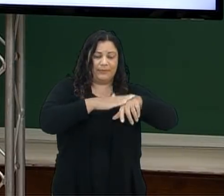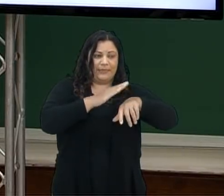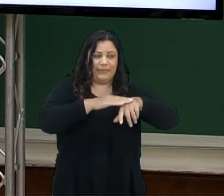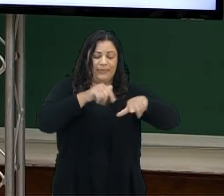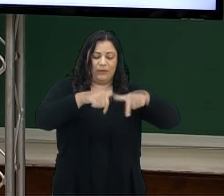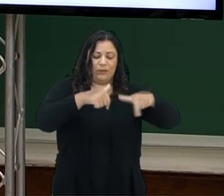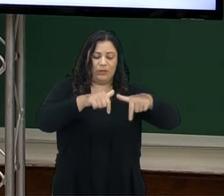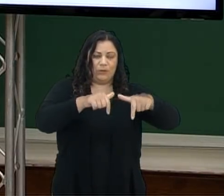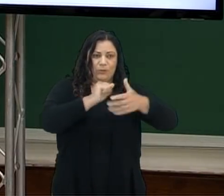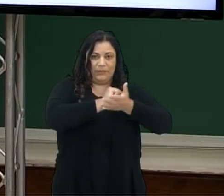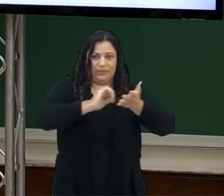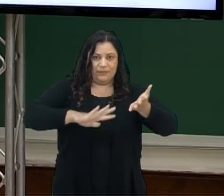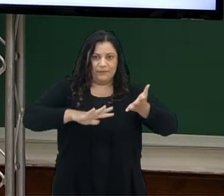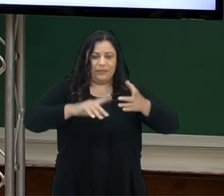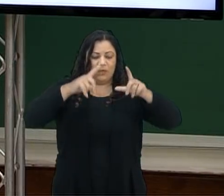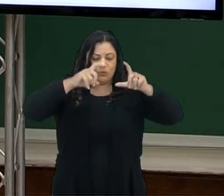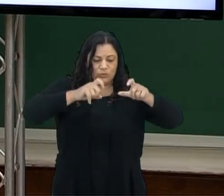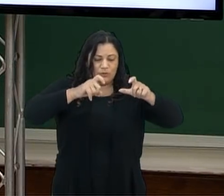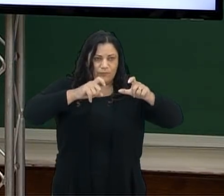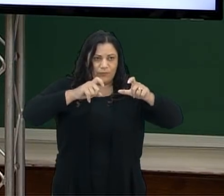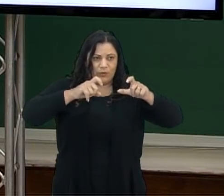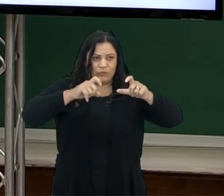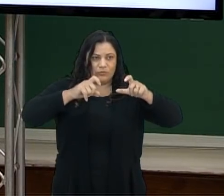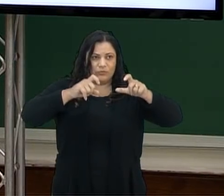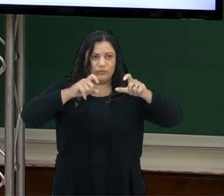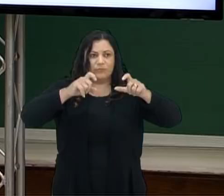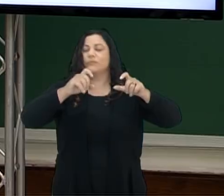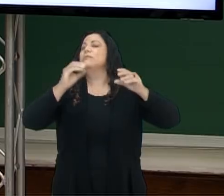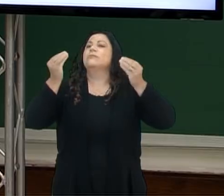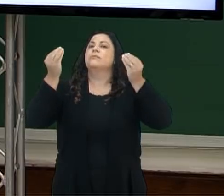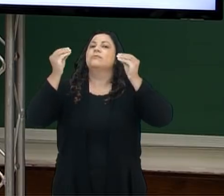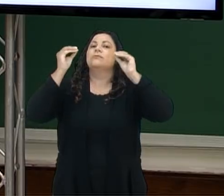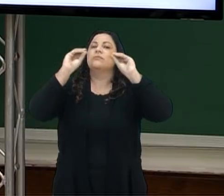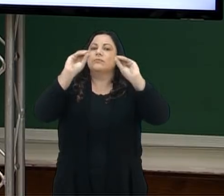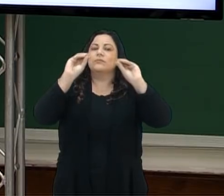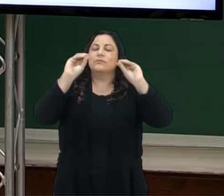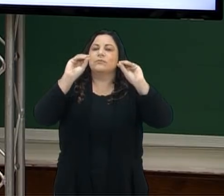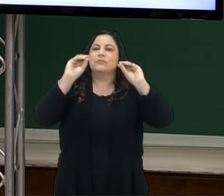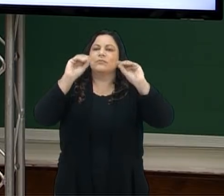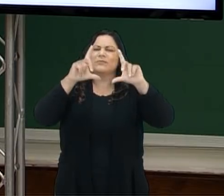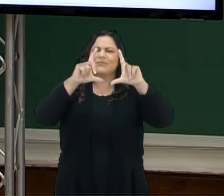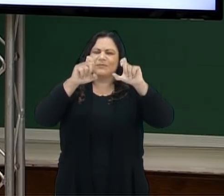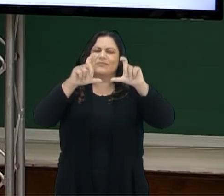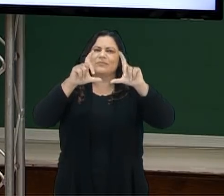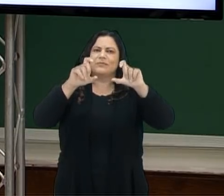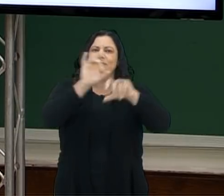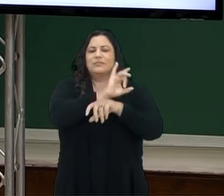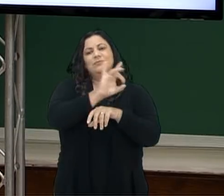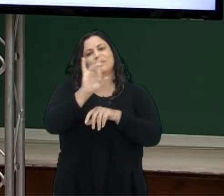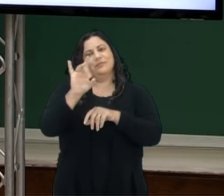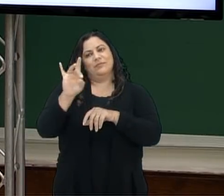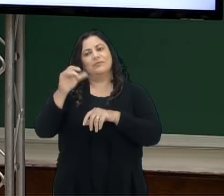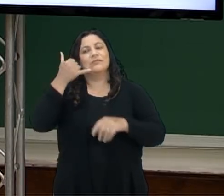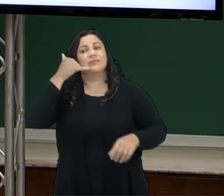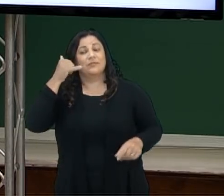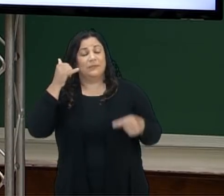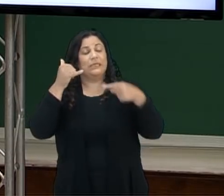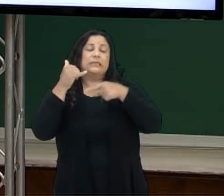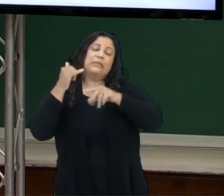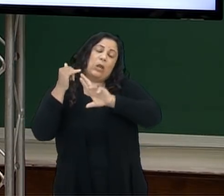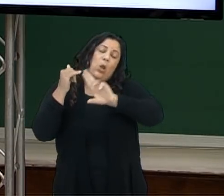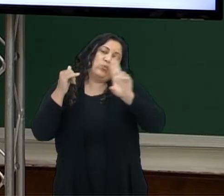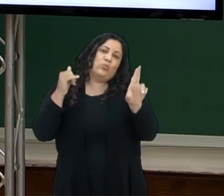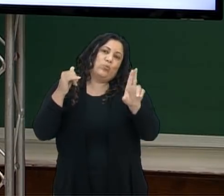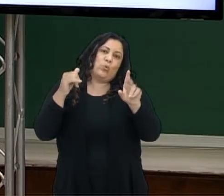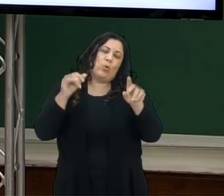a foto vai aparecer aqui o nome da foto que você tirou. Claro, cada celular nomeia de uma forma diferente, tá?